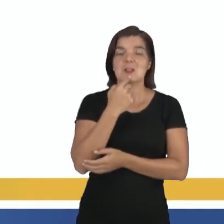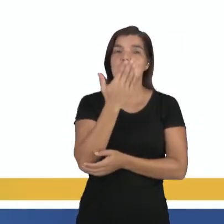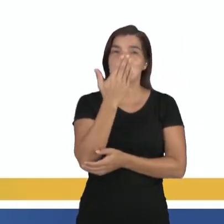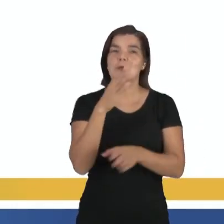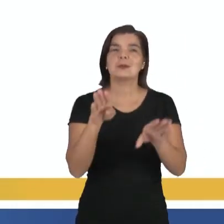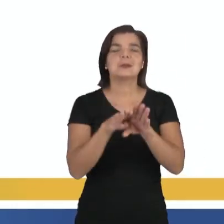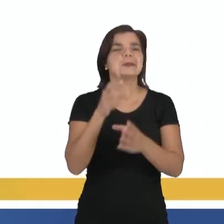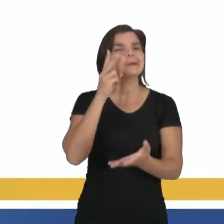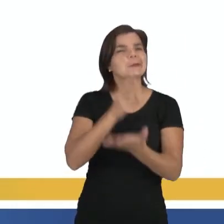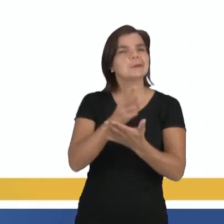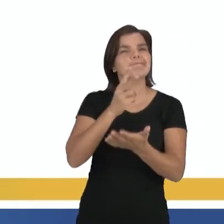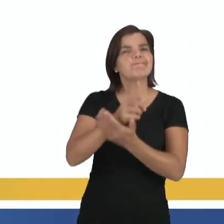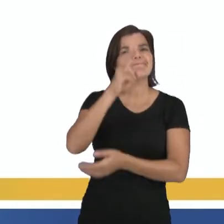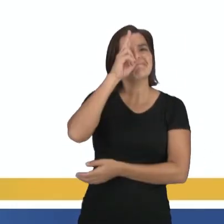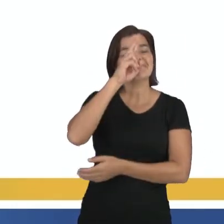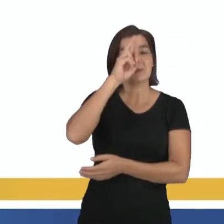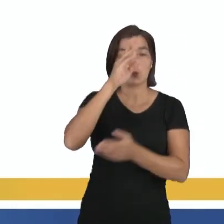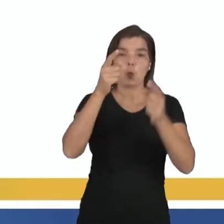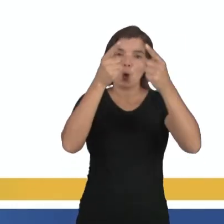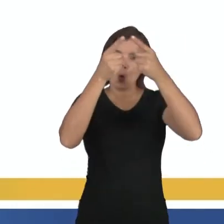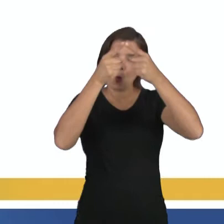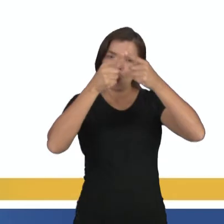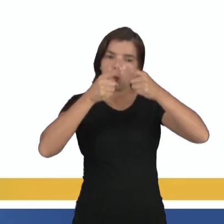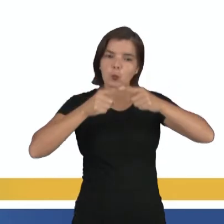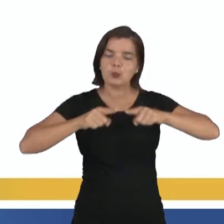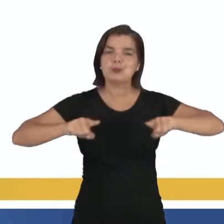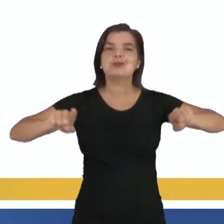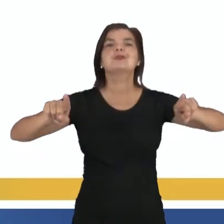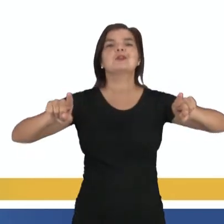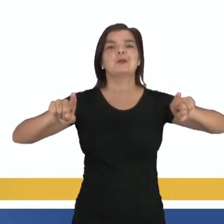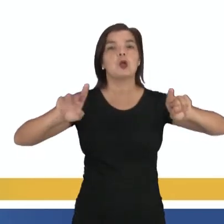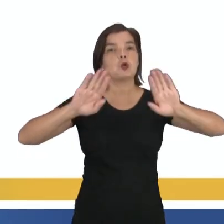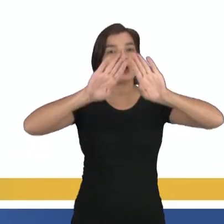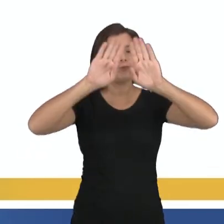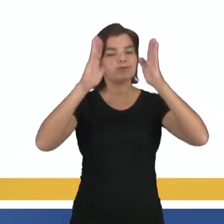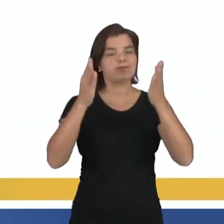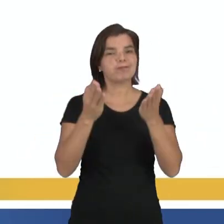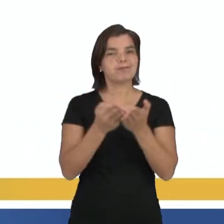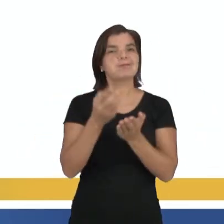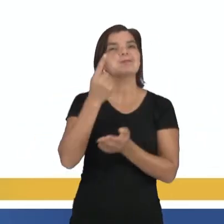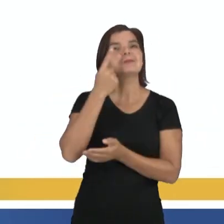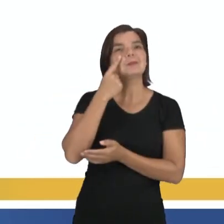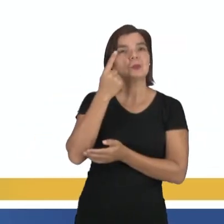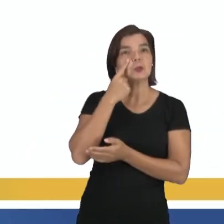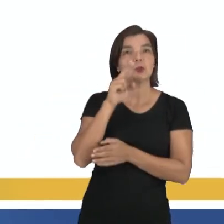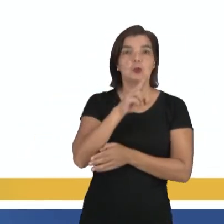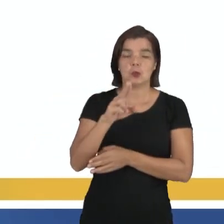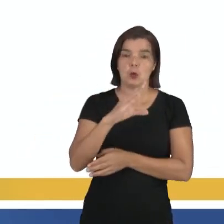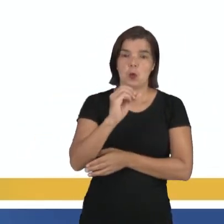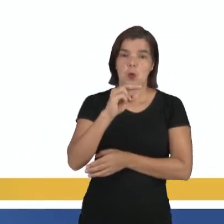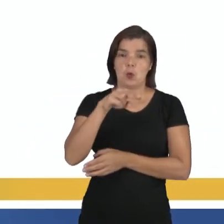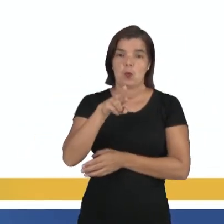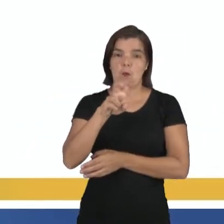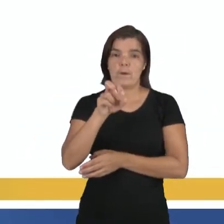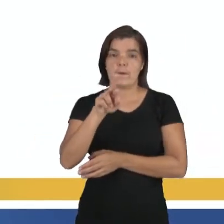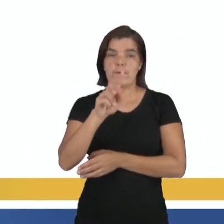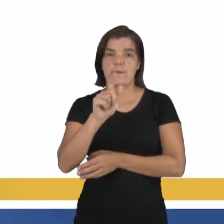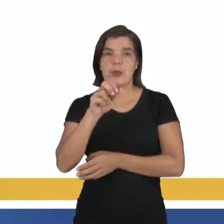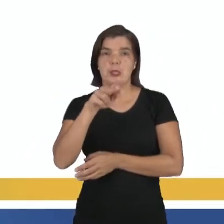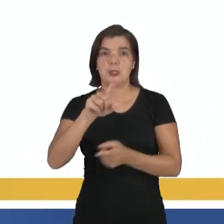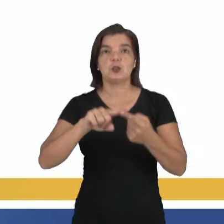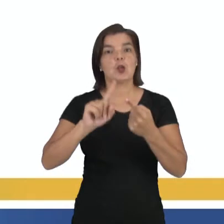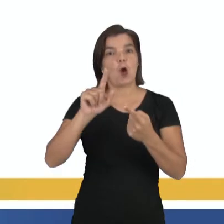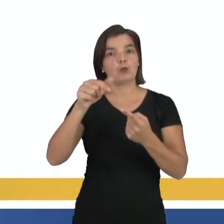frente. Então, sempre lembra, uma é curvada para dentro e a outra curvatura é para fora. A gente vai chamar isso, então, de lente convergente e